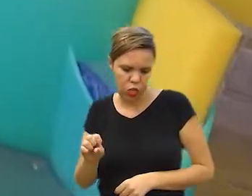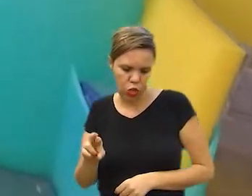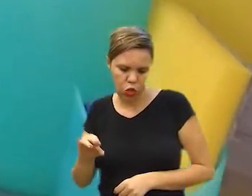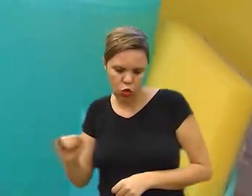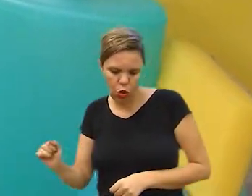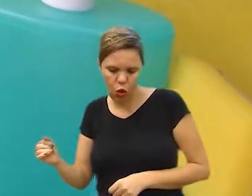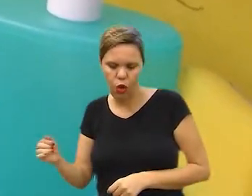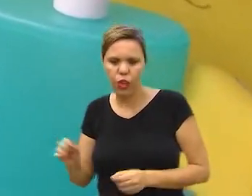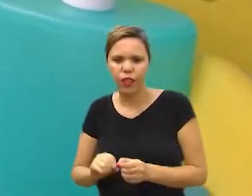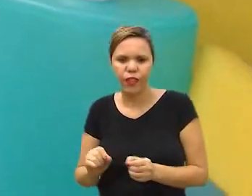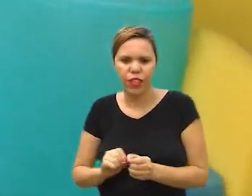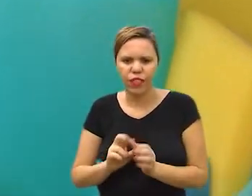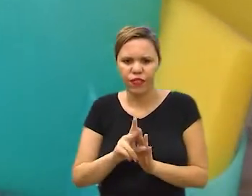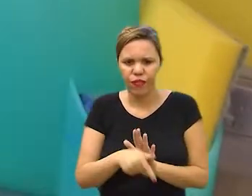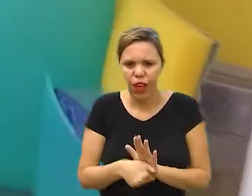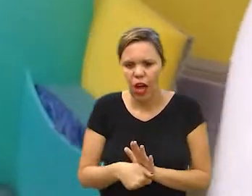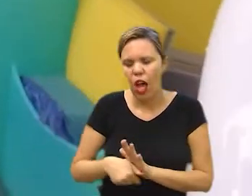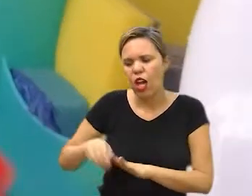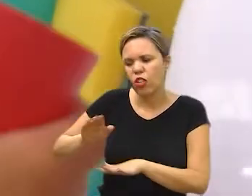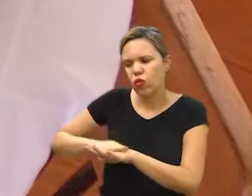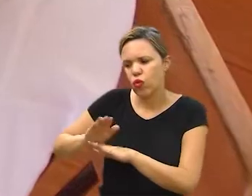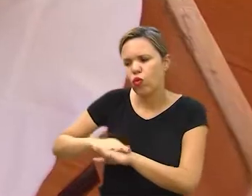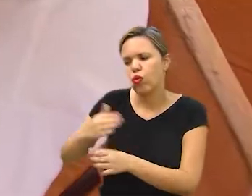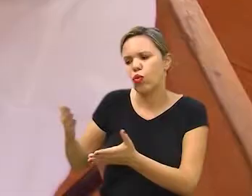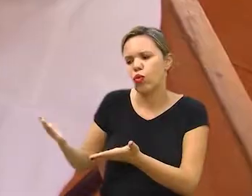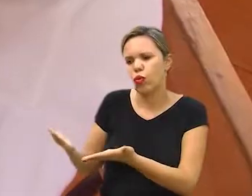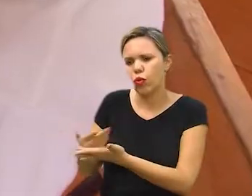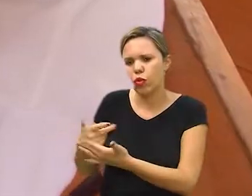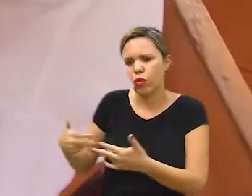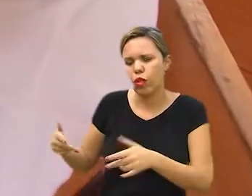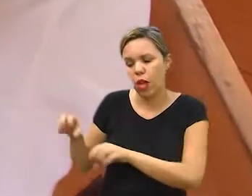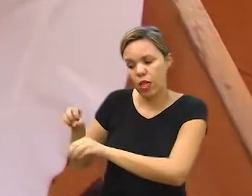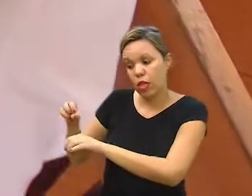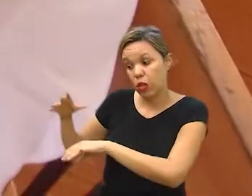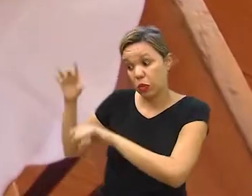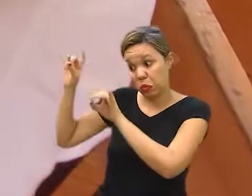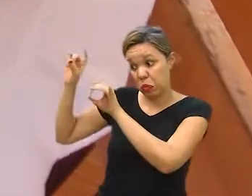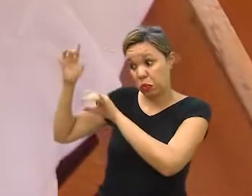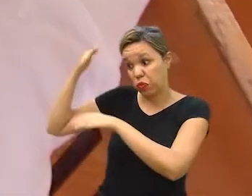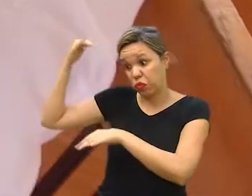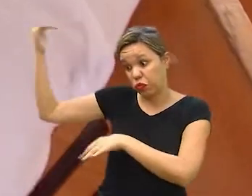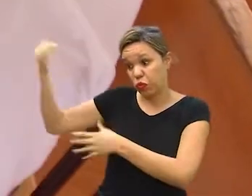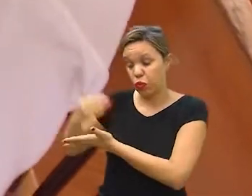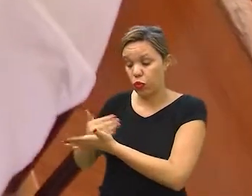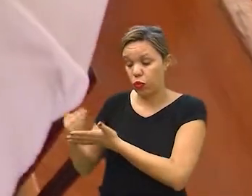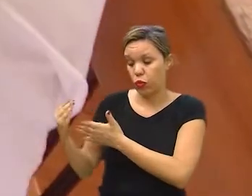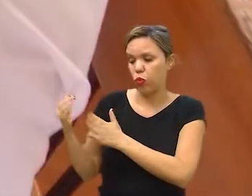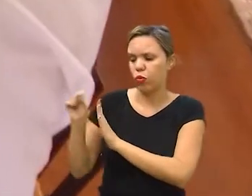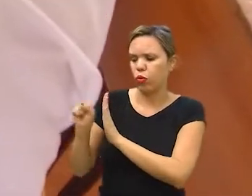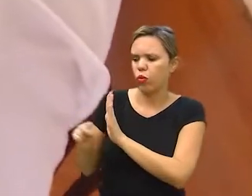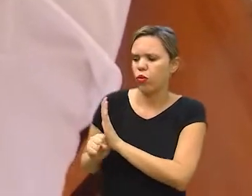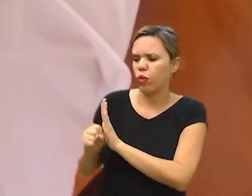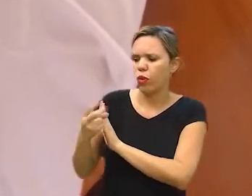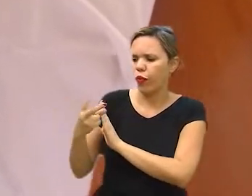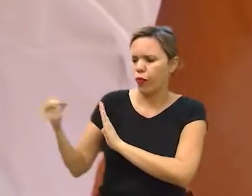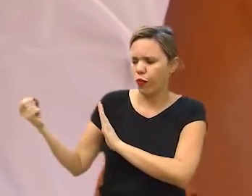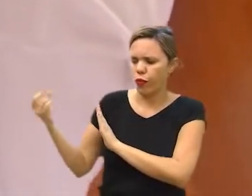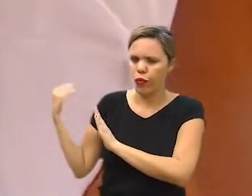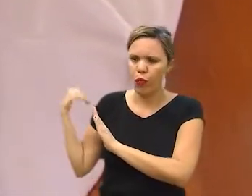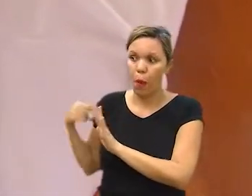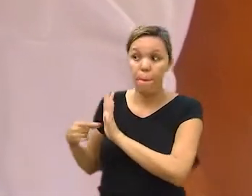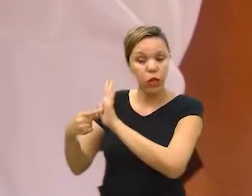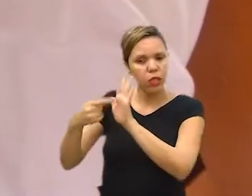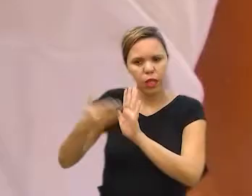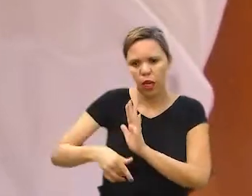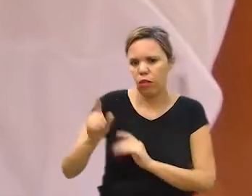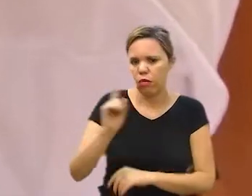Froebel, junto com Freud, todos esses educadores, grandes educadores do início do século XX, mostraram que não,